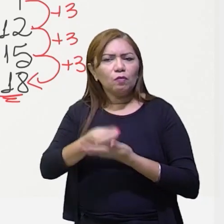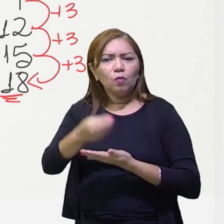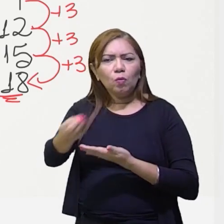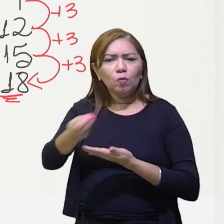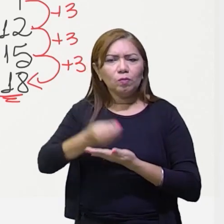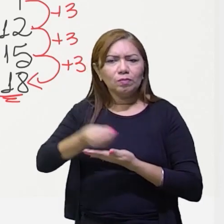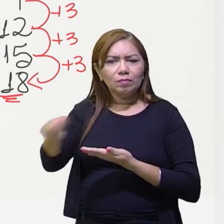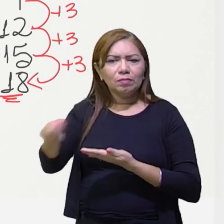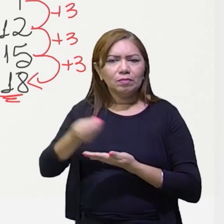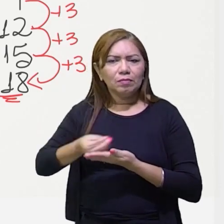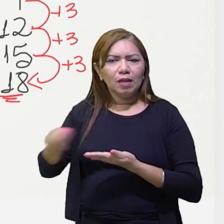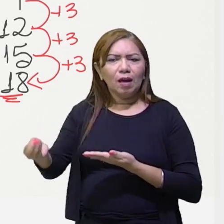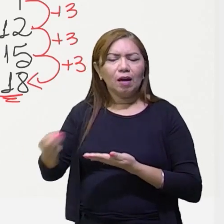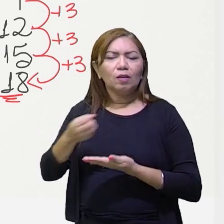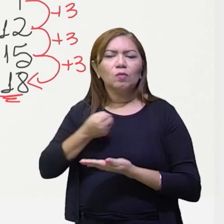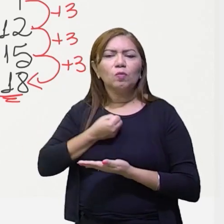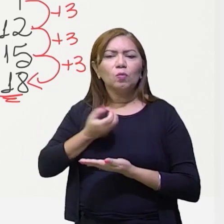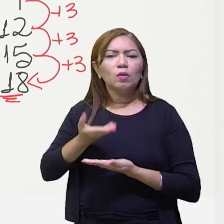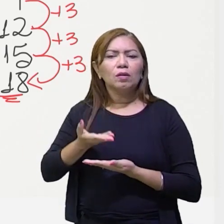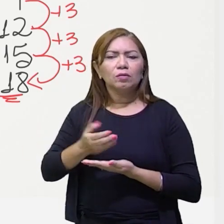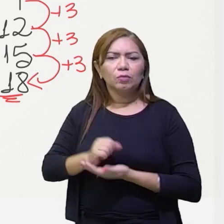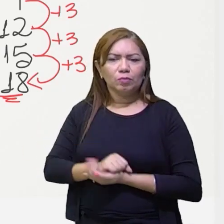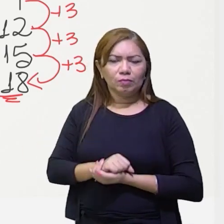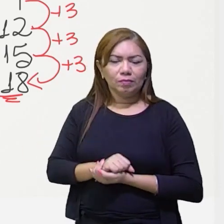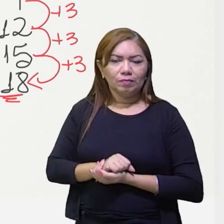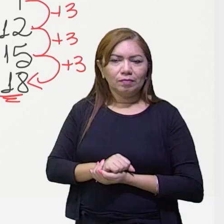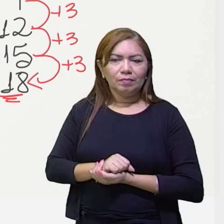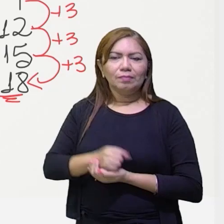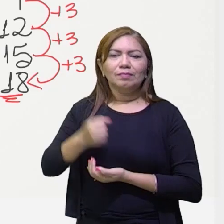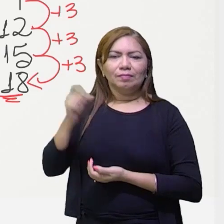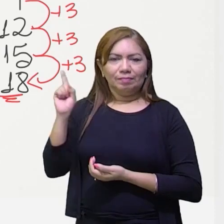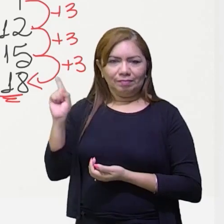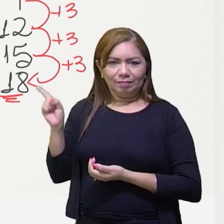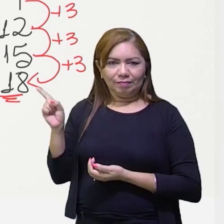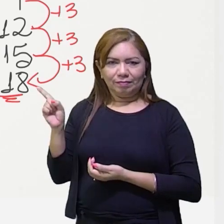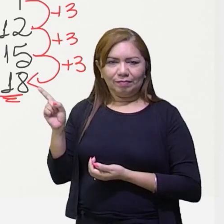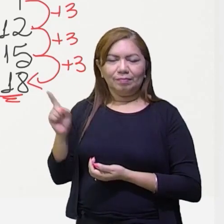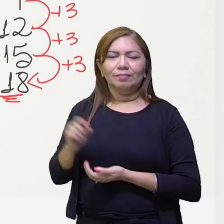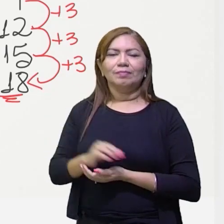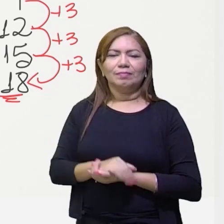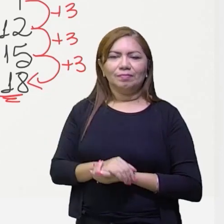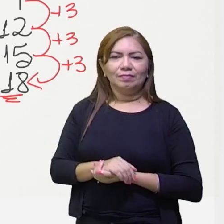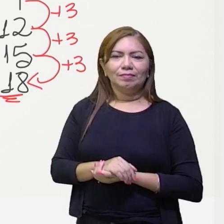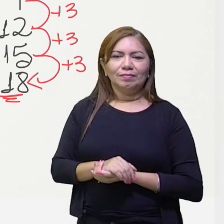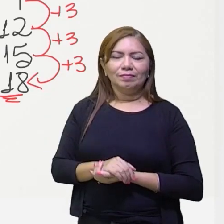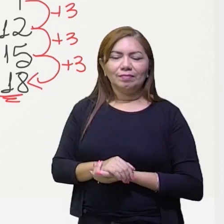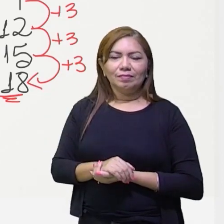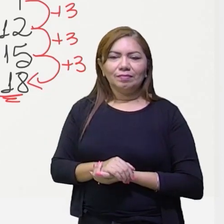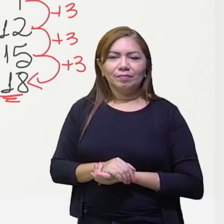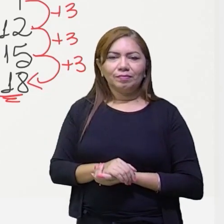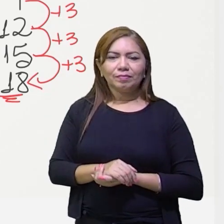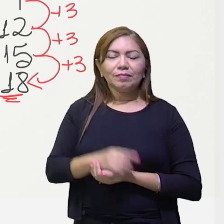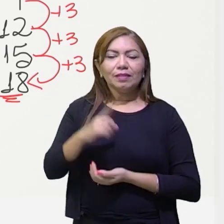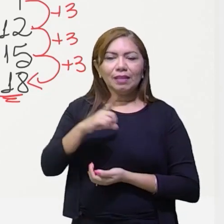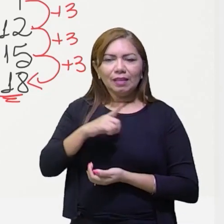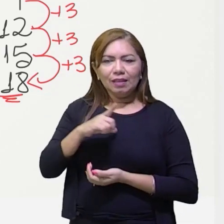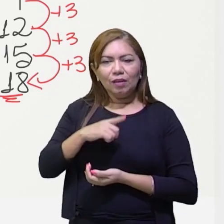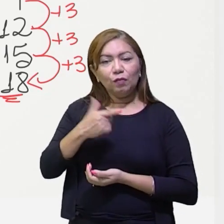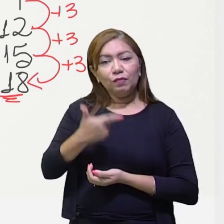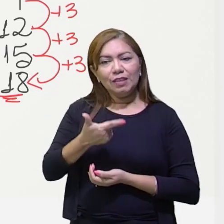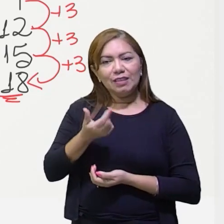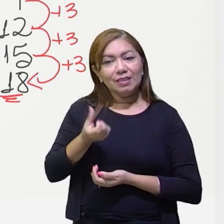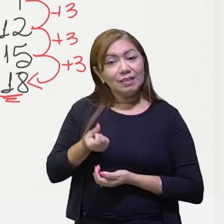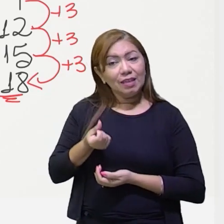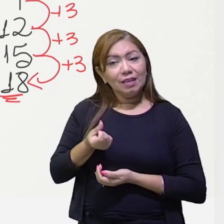vou dividir esse camarada aqui, o dividendo, que é o maior, tá? É o todo. Temos aqui o quociente. O que